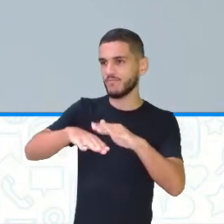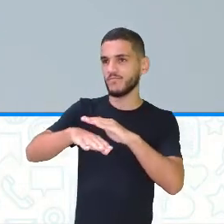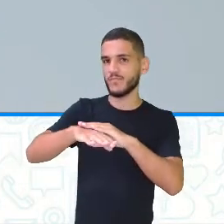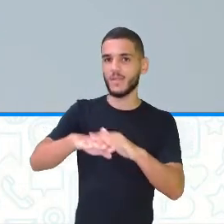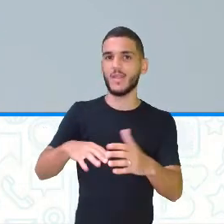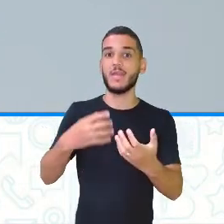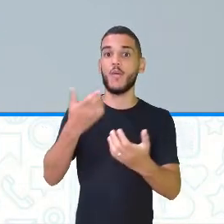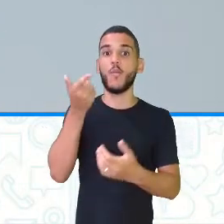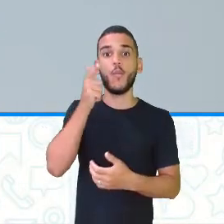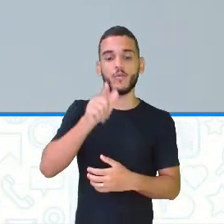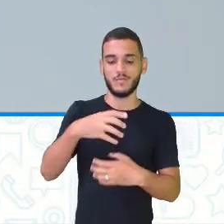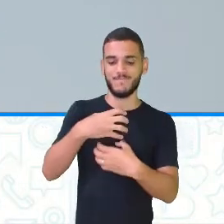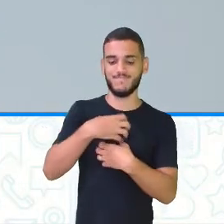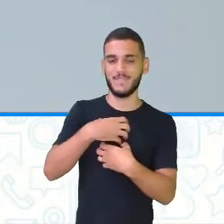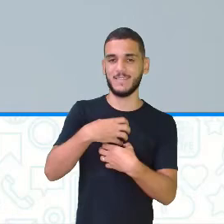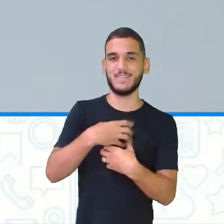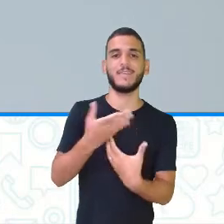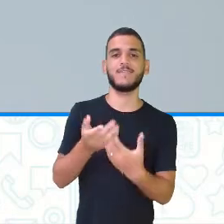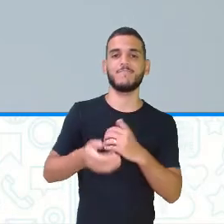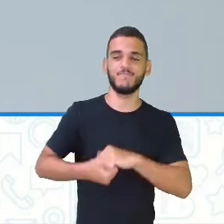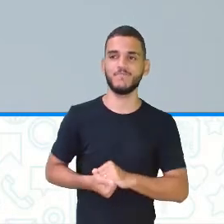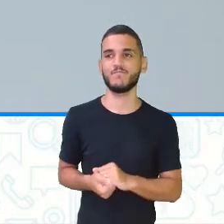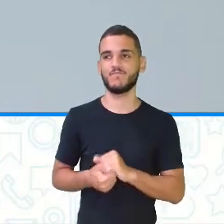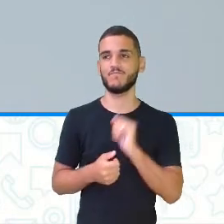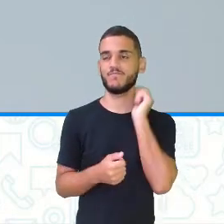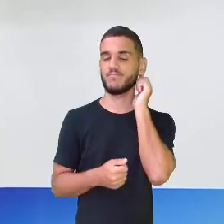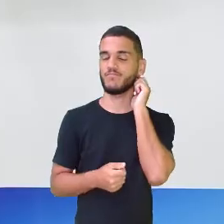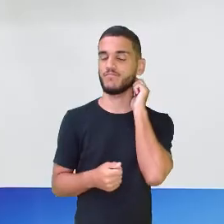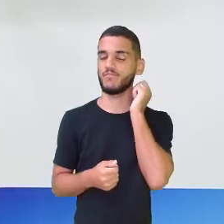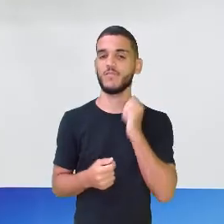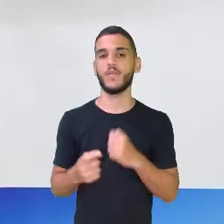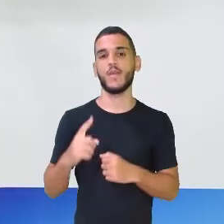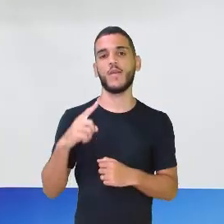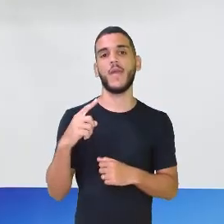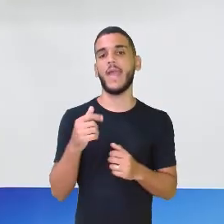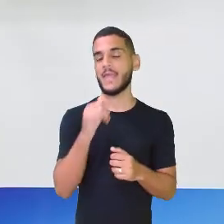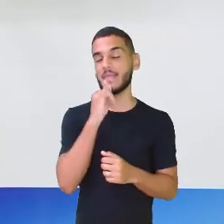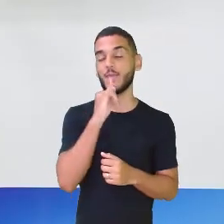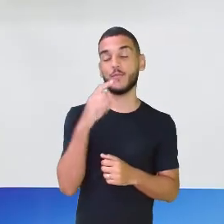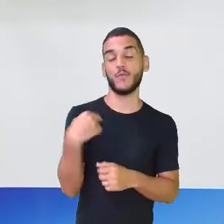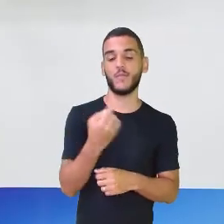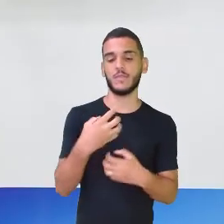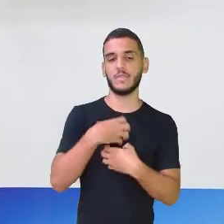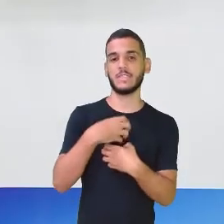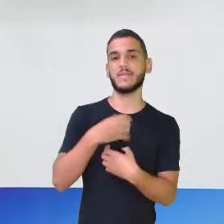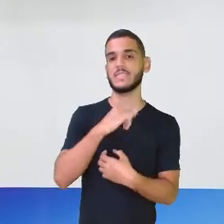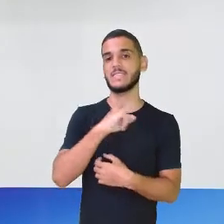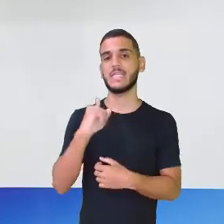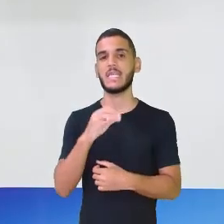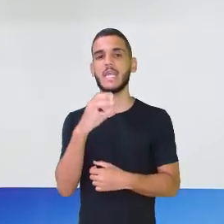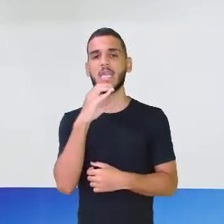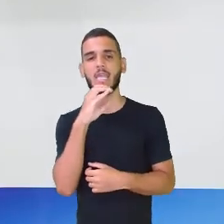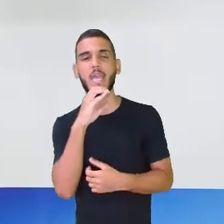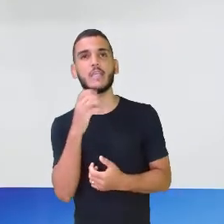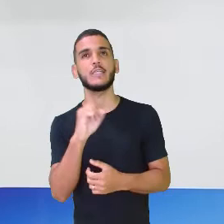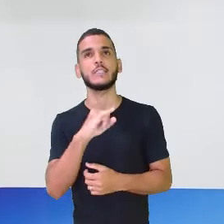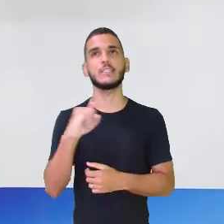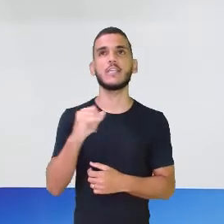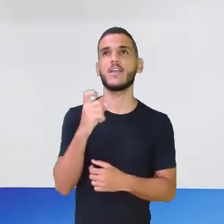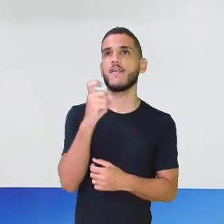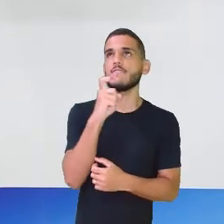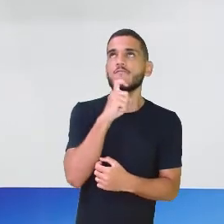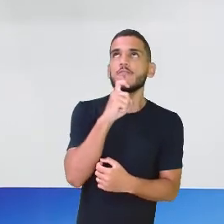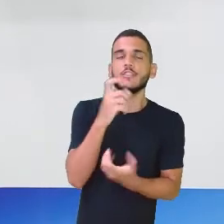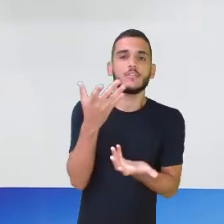sentir. Graças a esse tato, a gente consegue se sentir se está quente, a gente consegue sentir se está frio, a gente